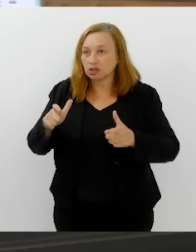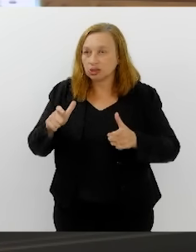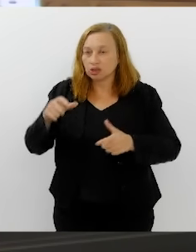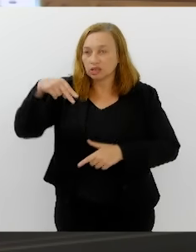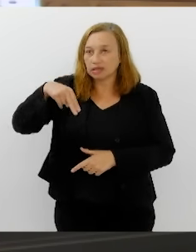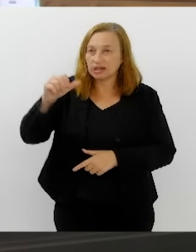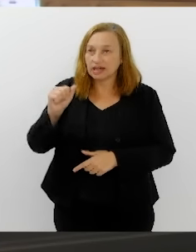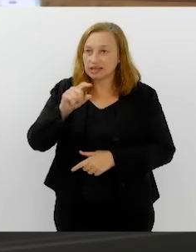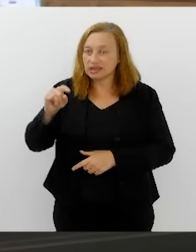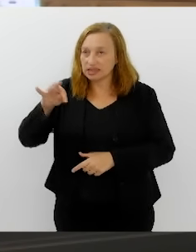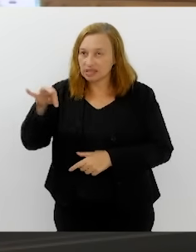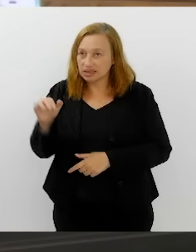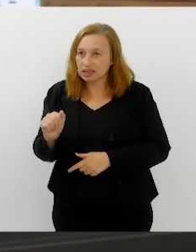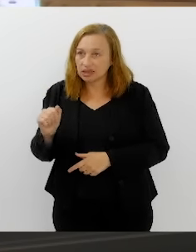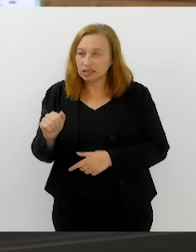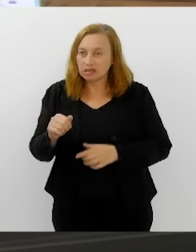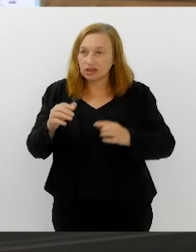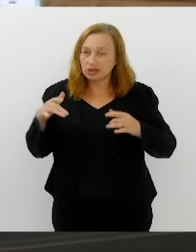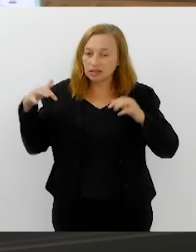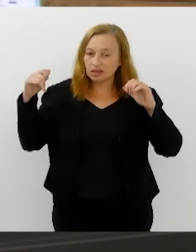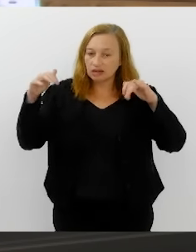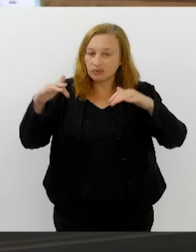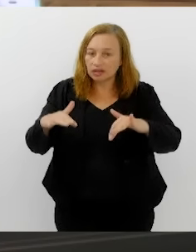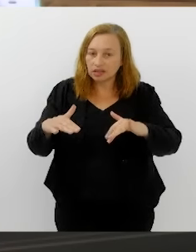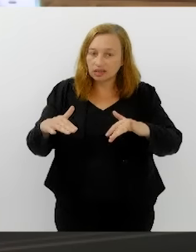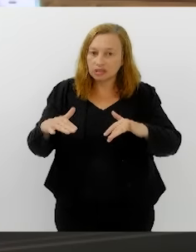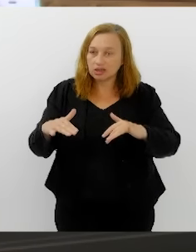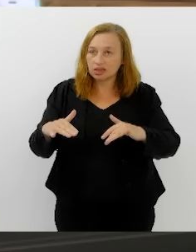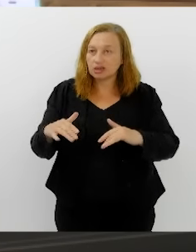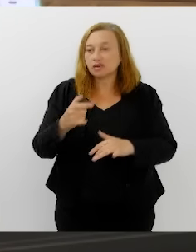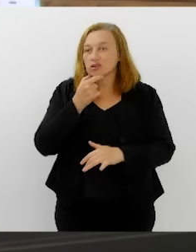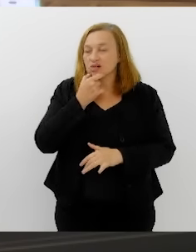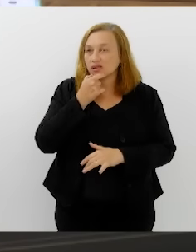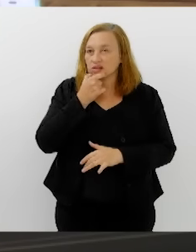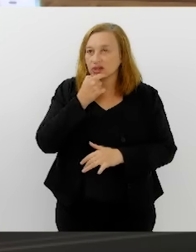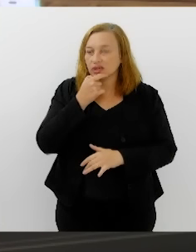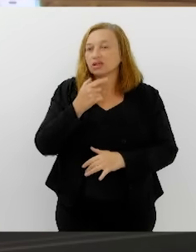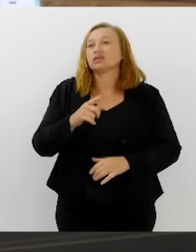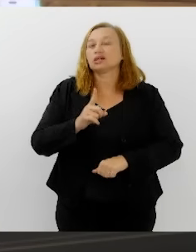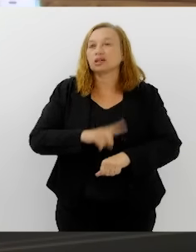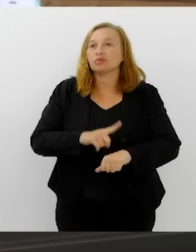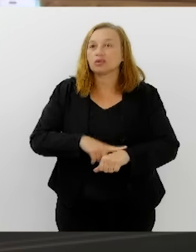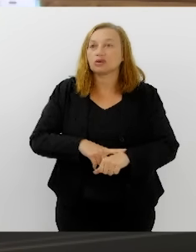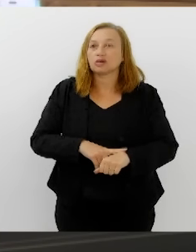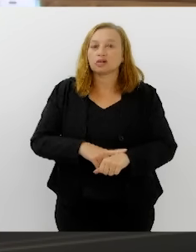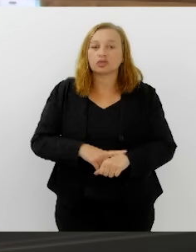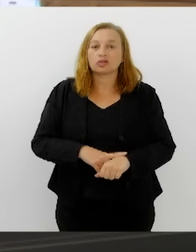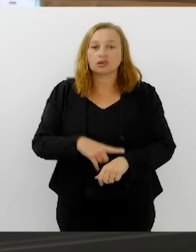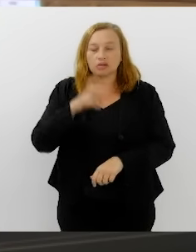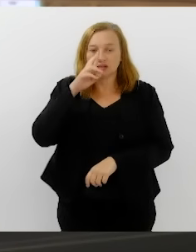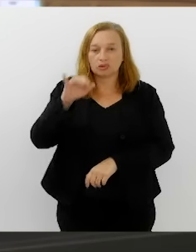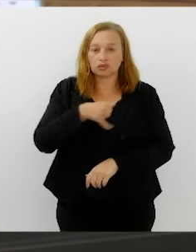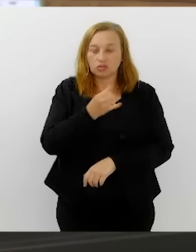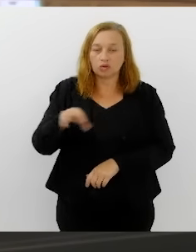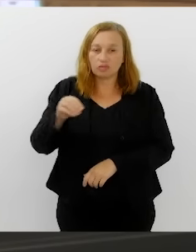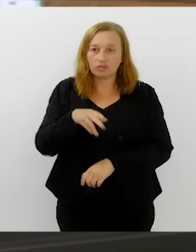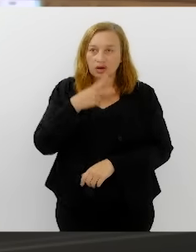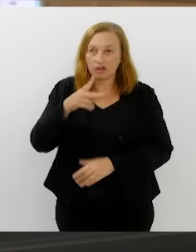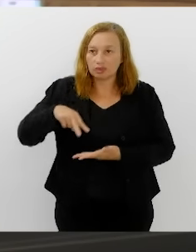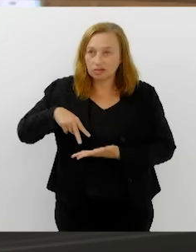invadia Londres, invadia a Inglaterra naquele período. E Winston Churchill sobe à tribuna e diz assim,